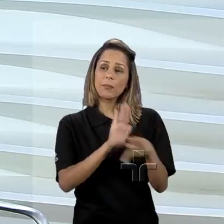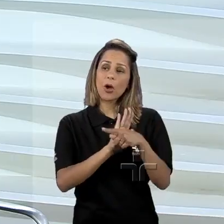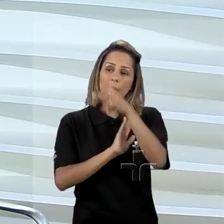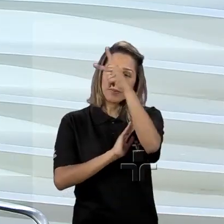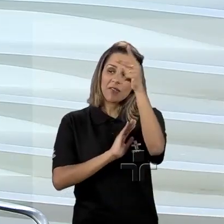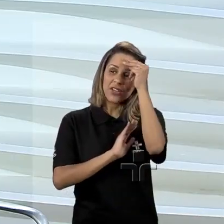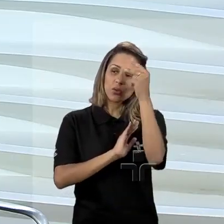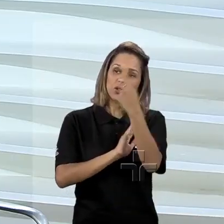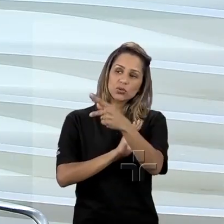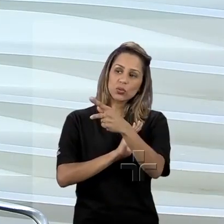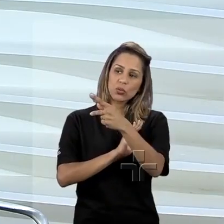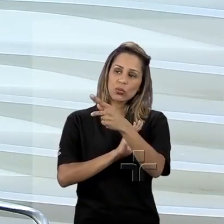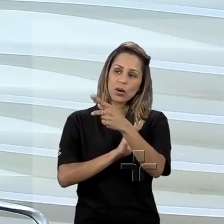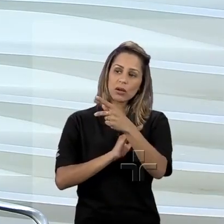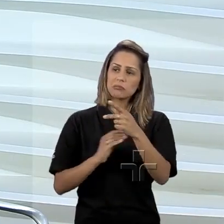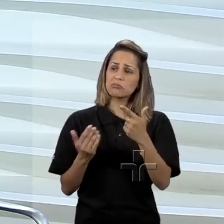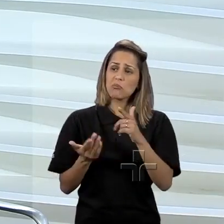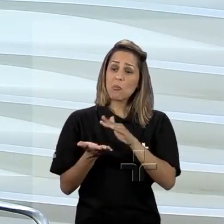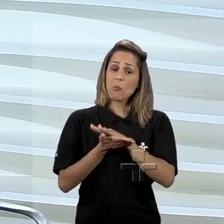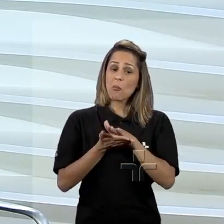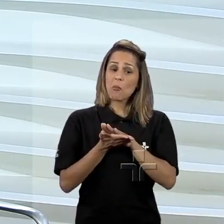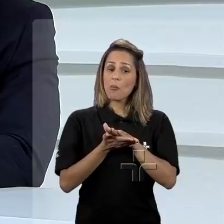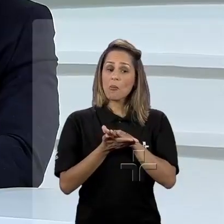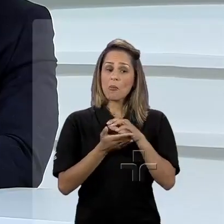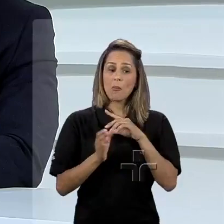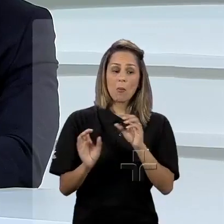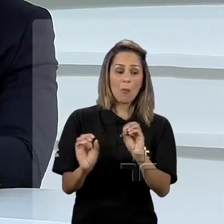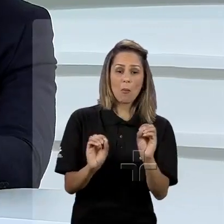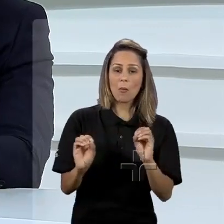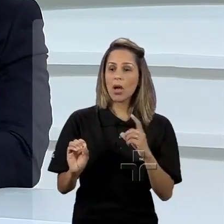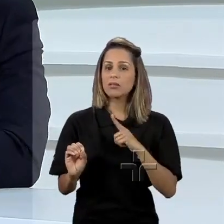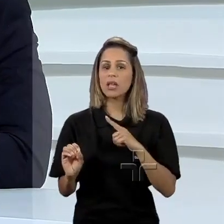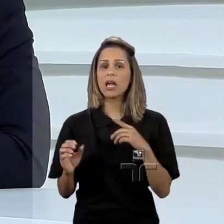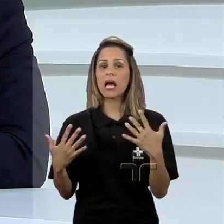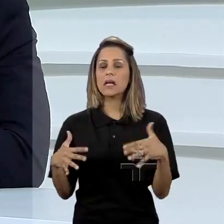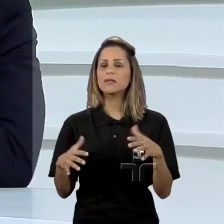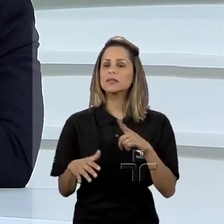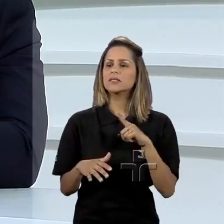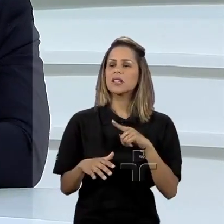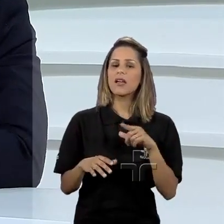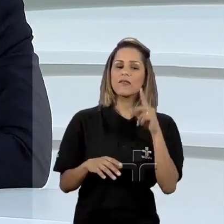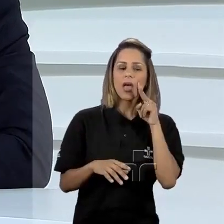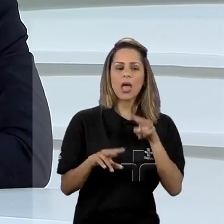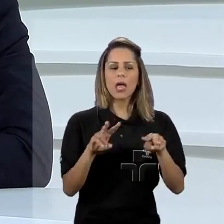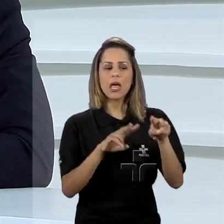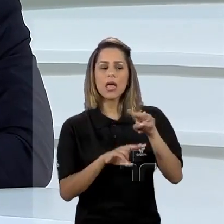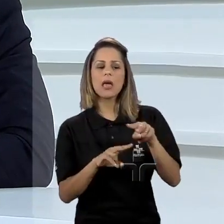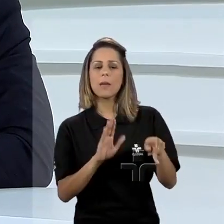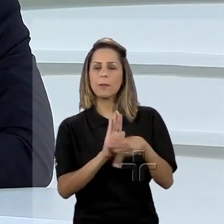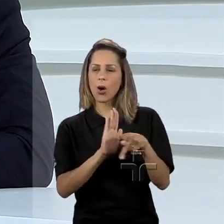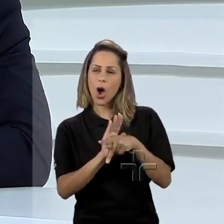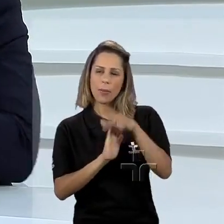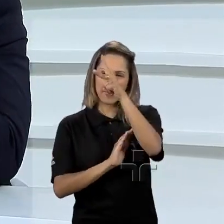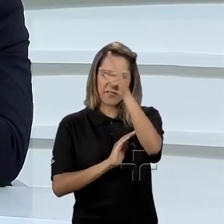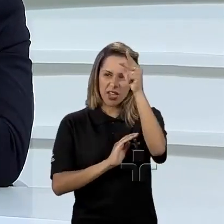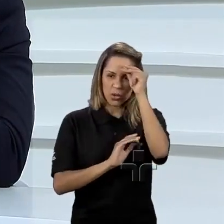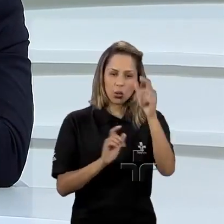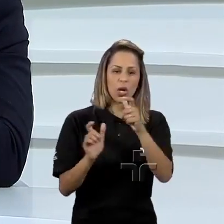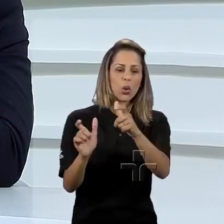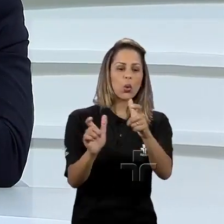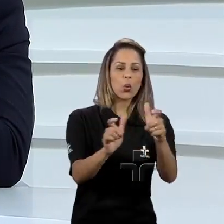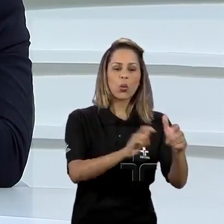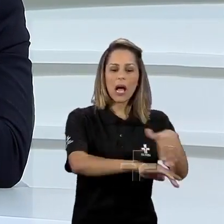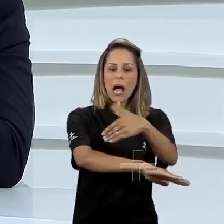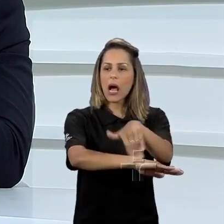só até andando ali pelos próprios jardins próximo da residência do senhor, a gente vê que o asfalto está totalmente esburacado. Eu queria entender